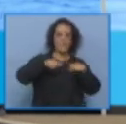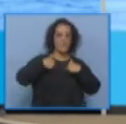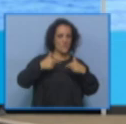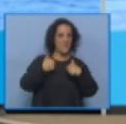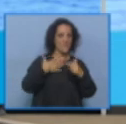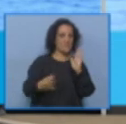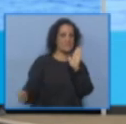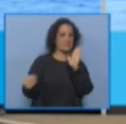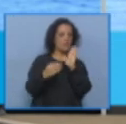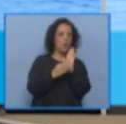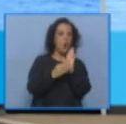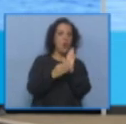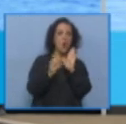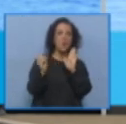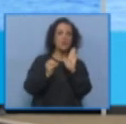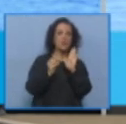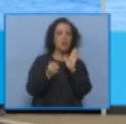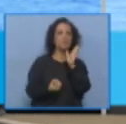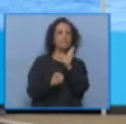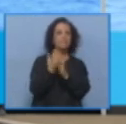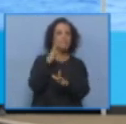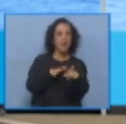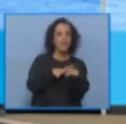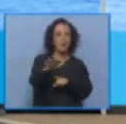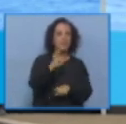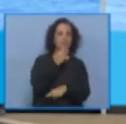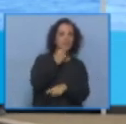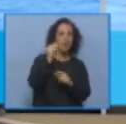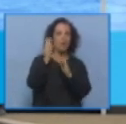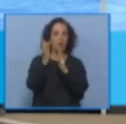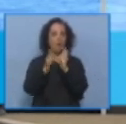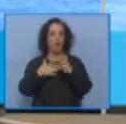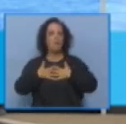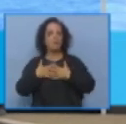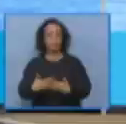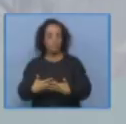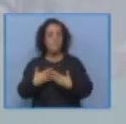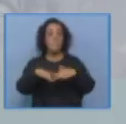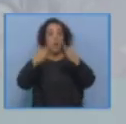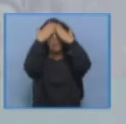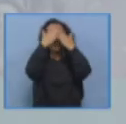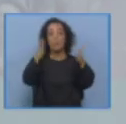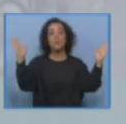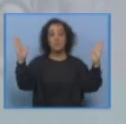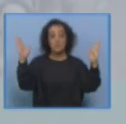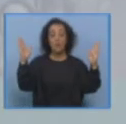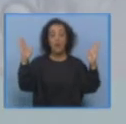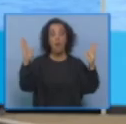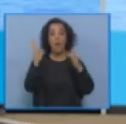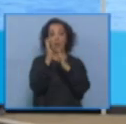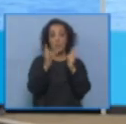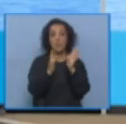raiz judaico-cristã, mas ela esteve muito na base e, sobretudo, enfim, a democracia cristã na altura era